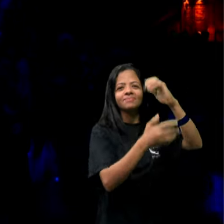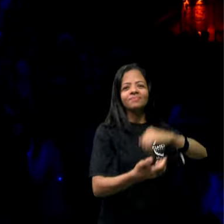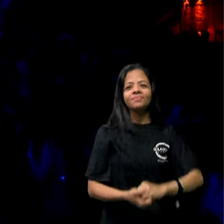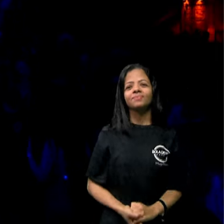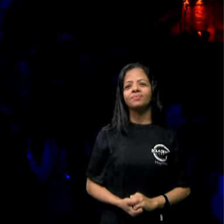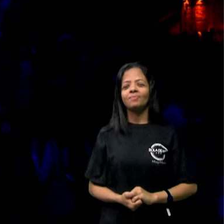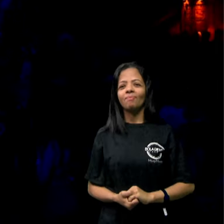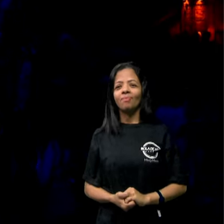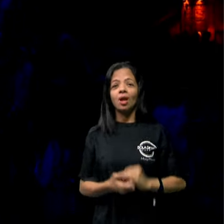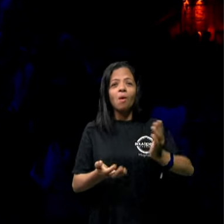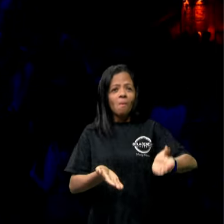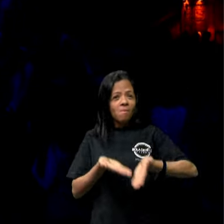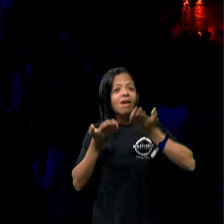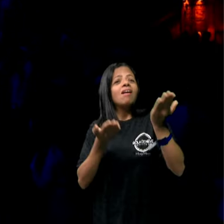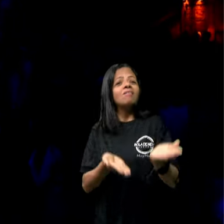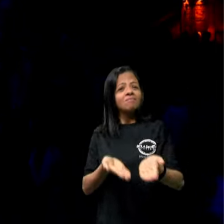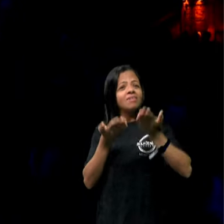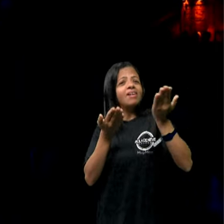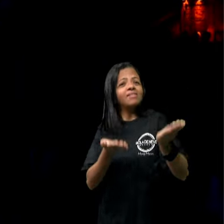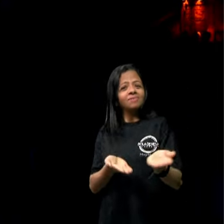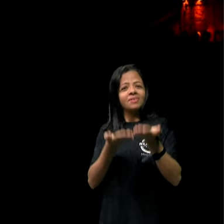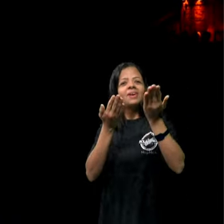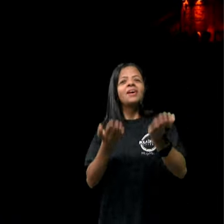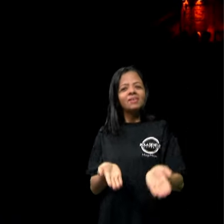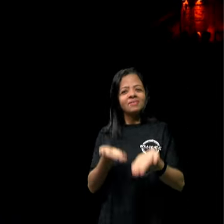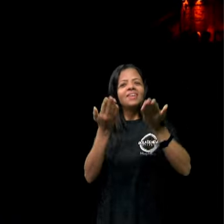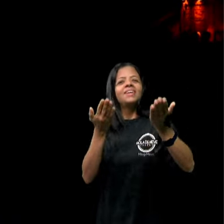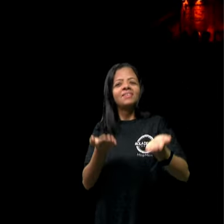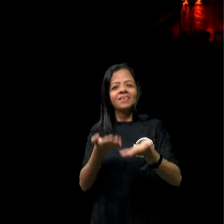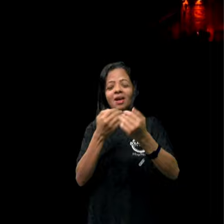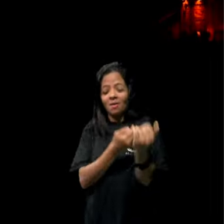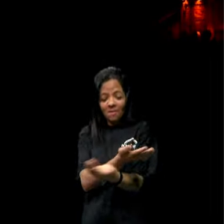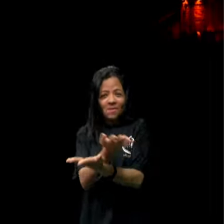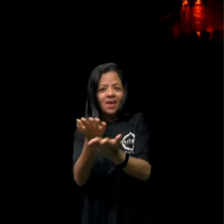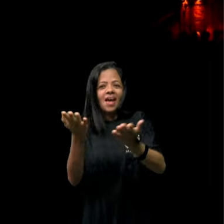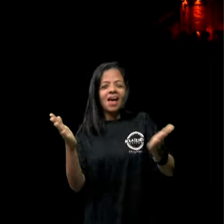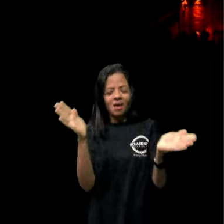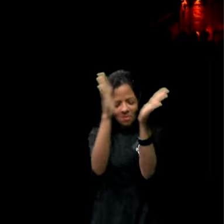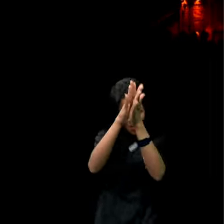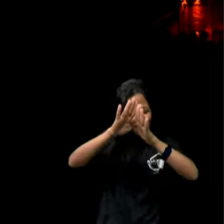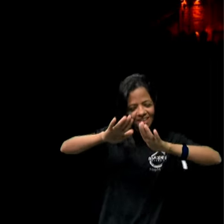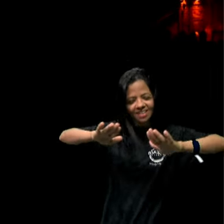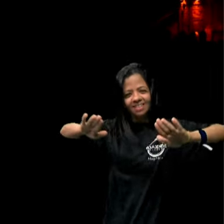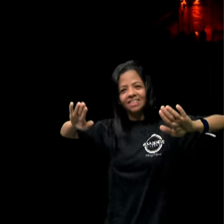Aumenta o volume da sua voz. A noiva te adora, Rei da Glória.